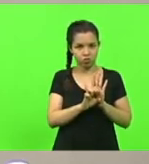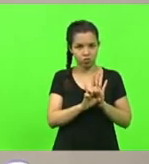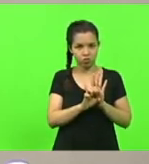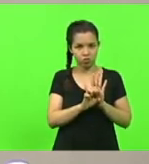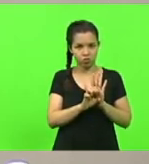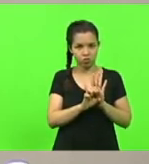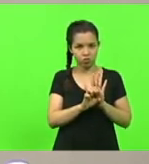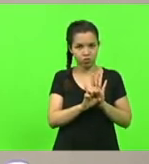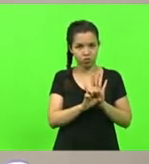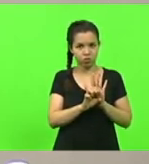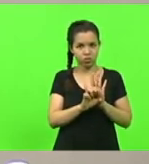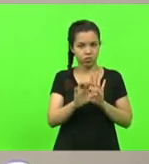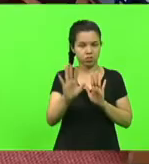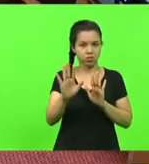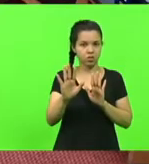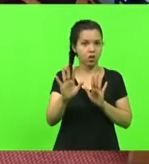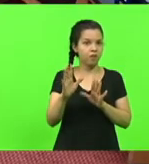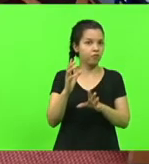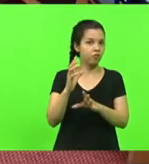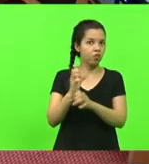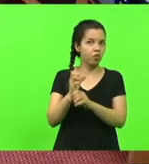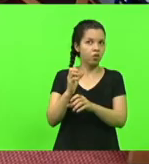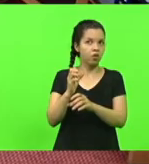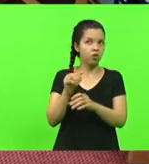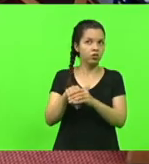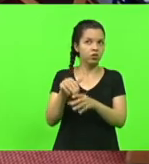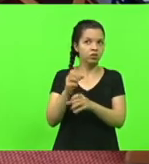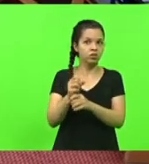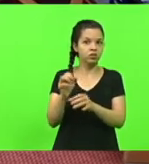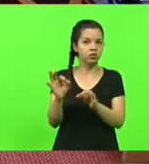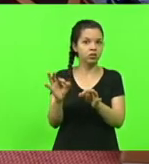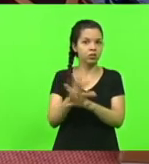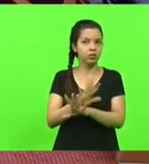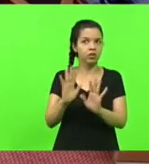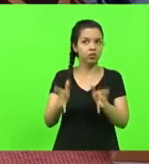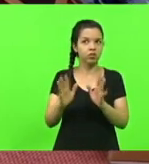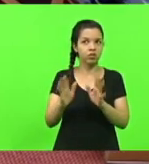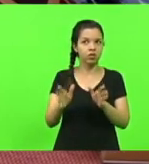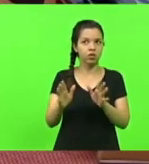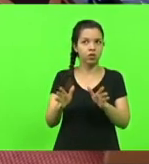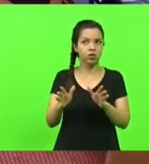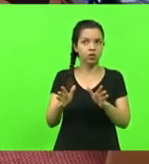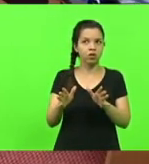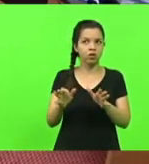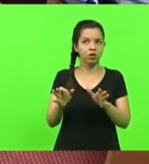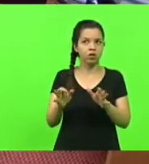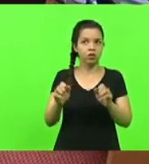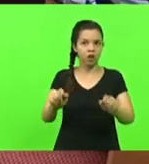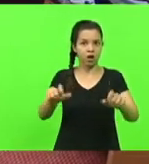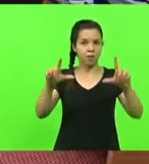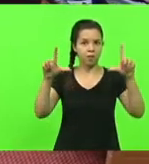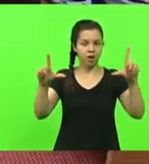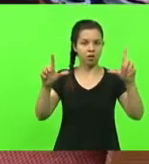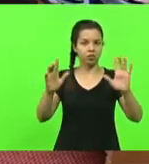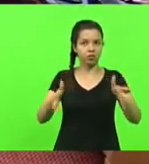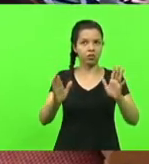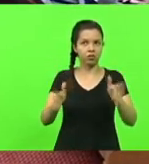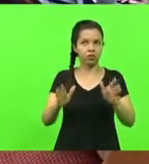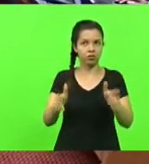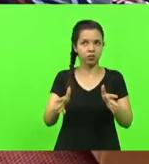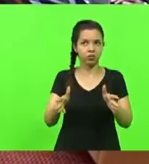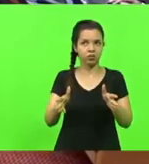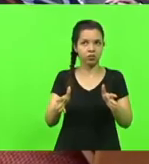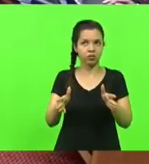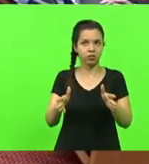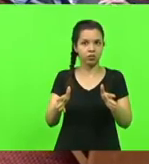contabilizado o voto. A votação já tinha terminado, o painel já estava aberto. De jeito